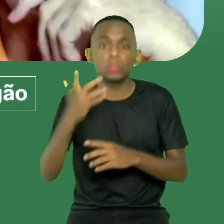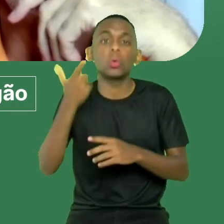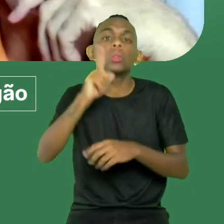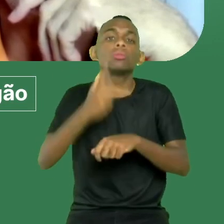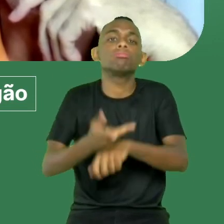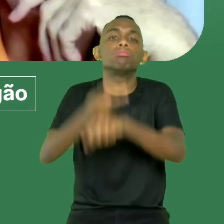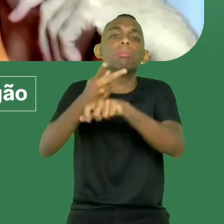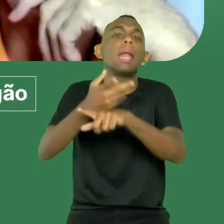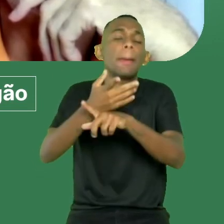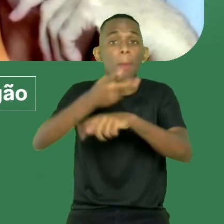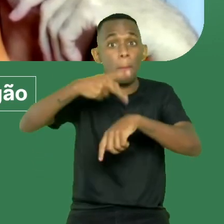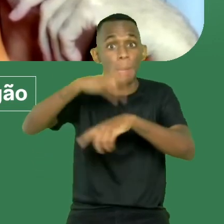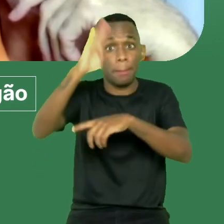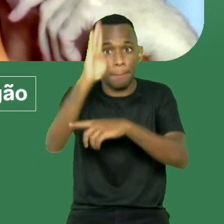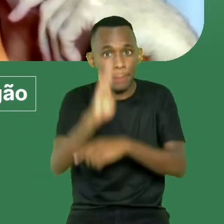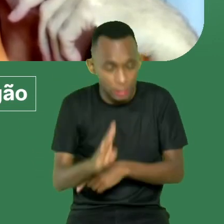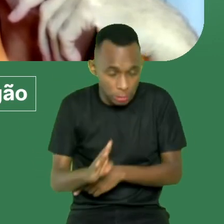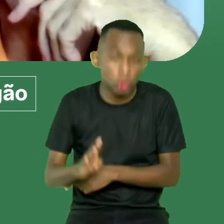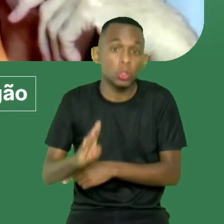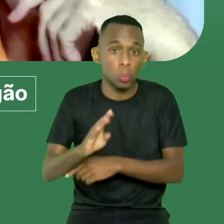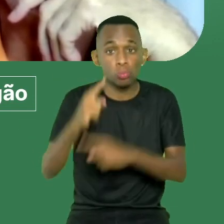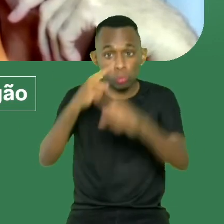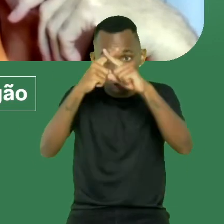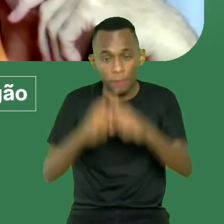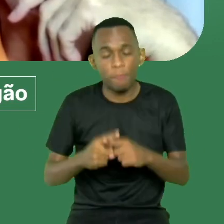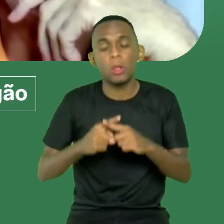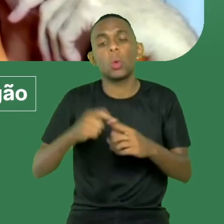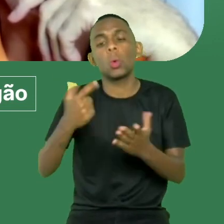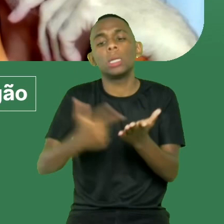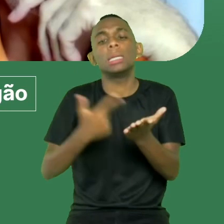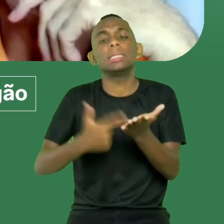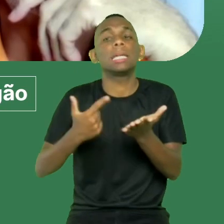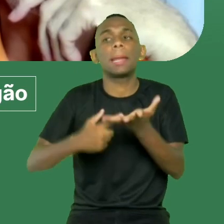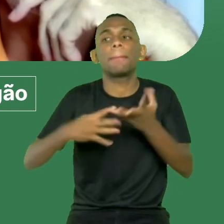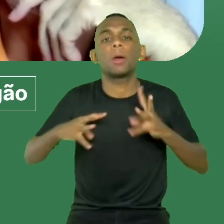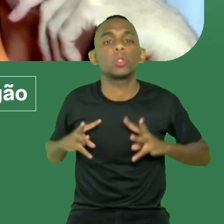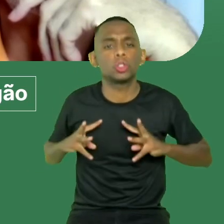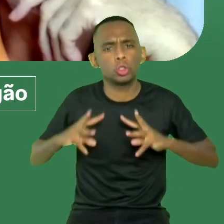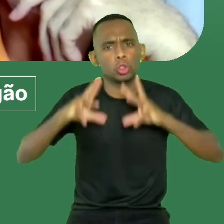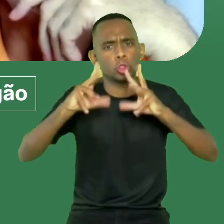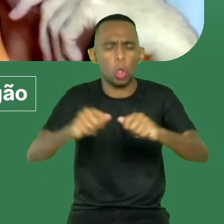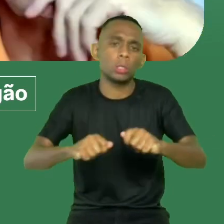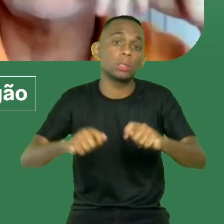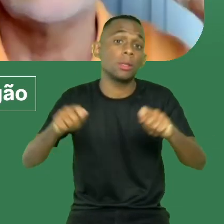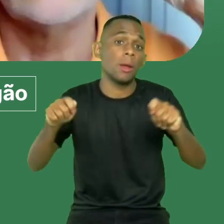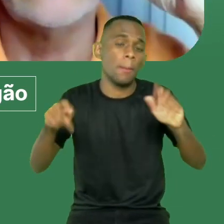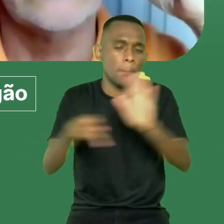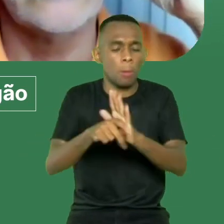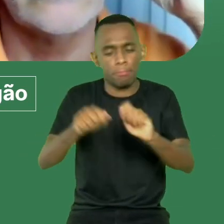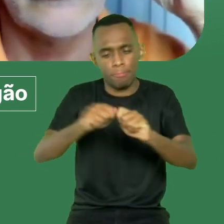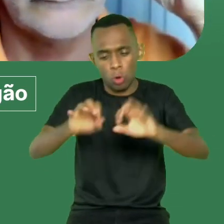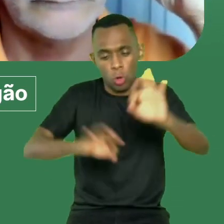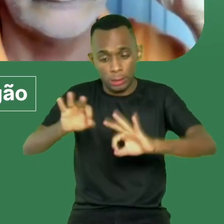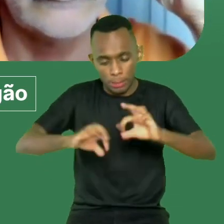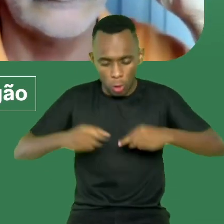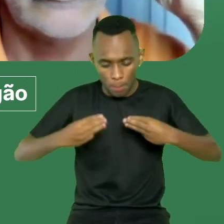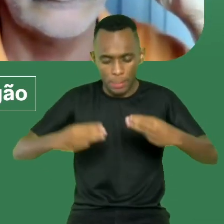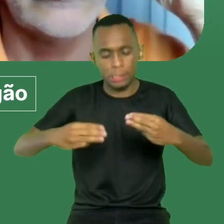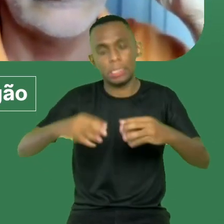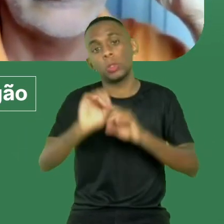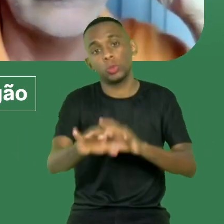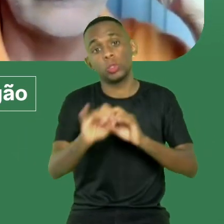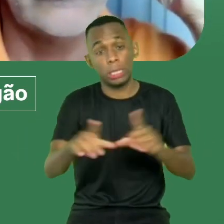Concurso Nacional Literatura para Todos, /Dramaturgia, realizado pelo Ministério da Educação. Além disso,